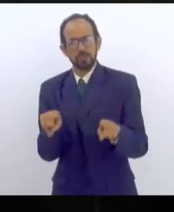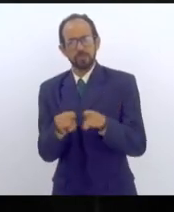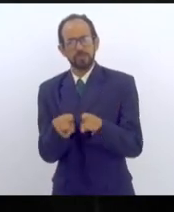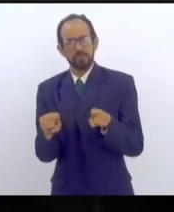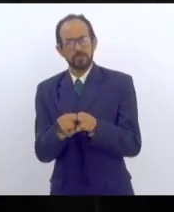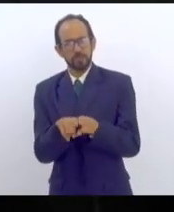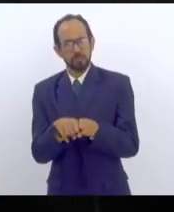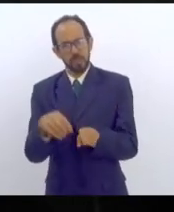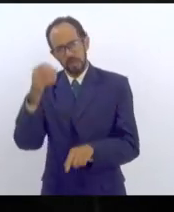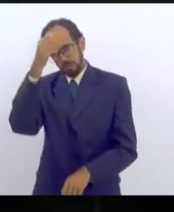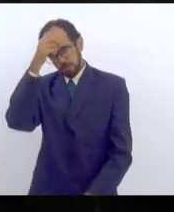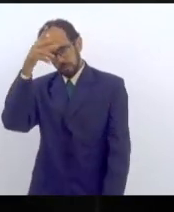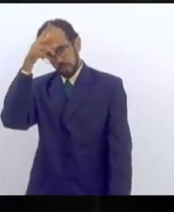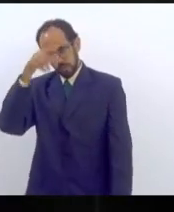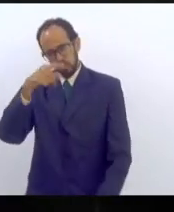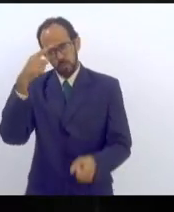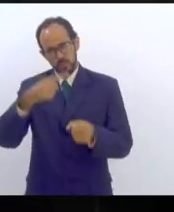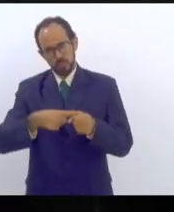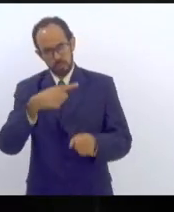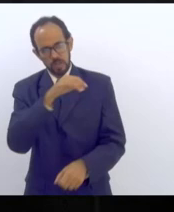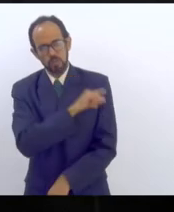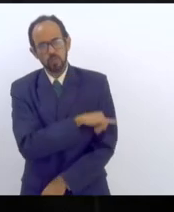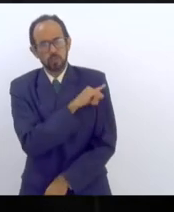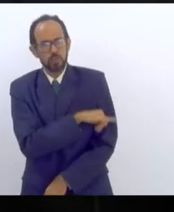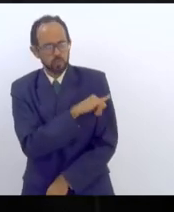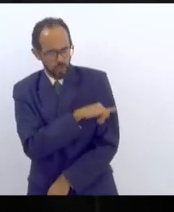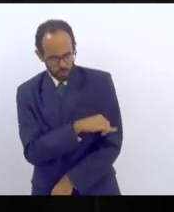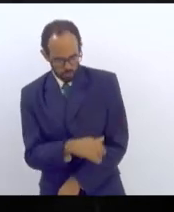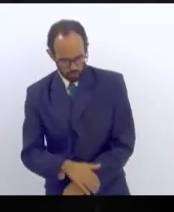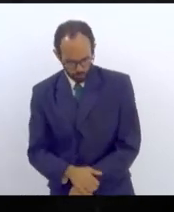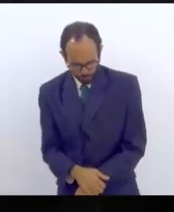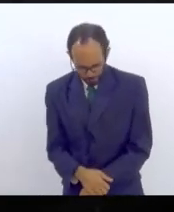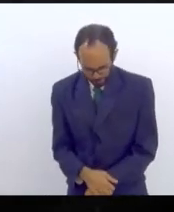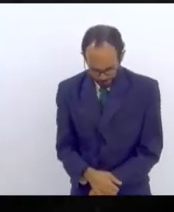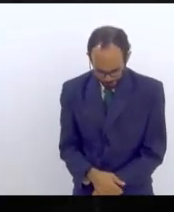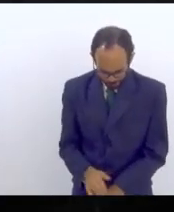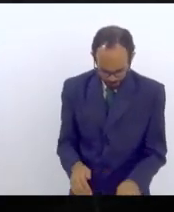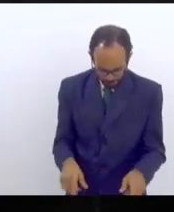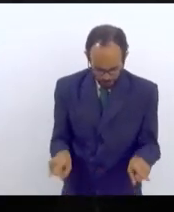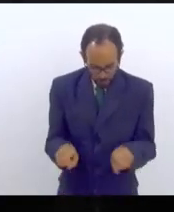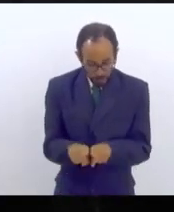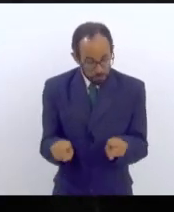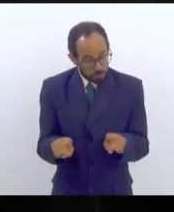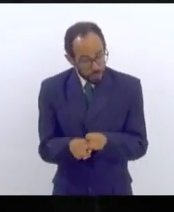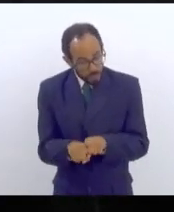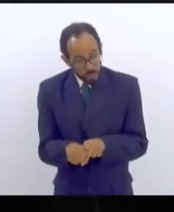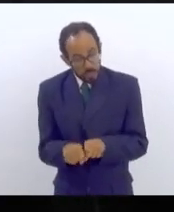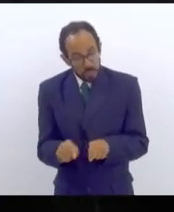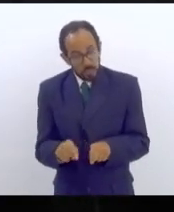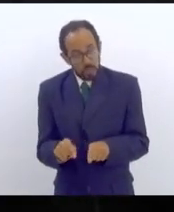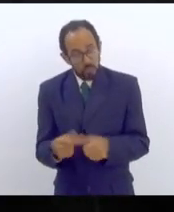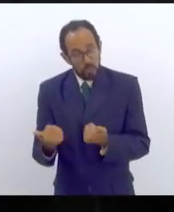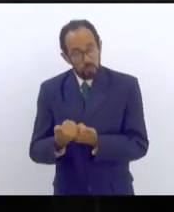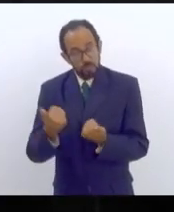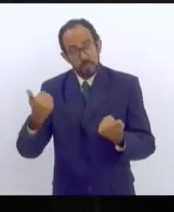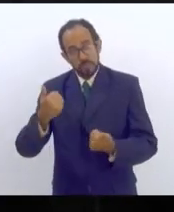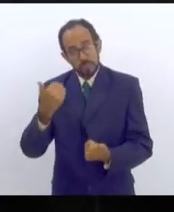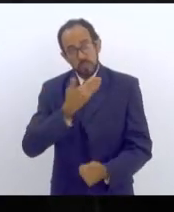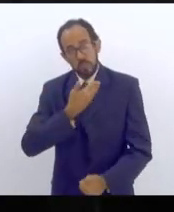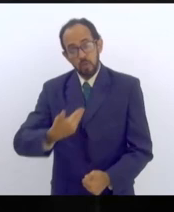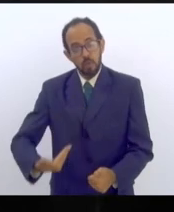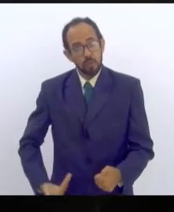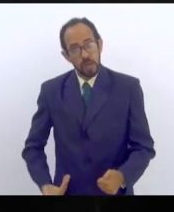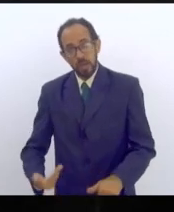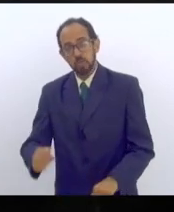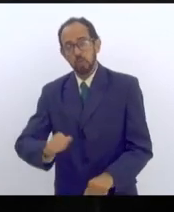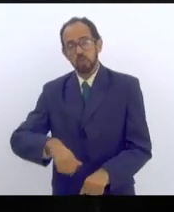na prefeitura da cidade do Rio de Janeiro. Além do mais, fui vice-governador de